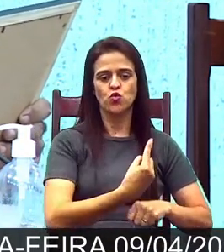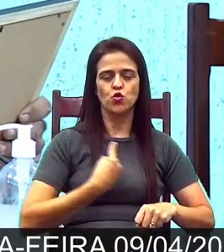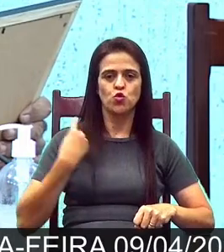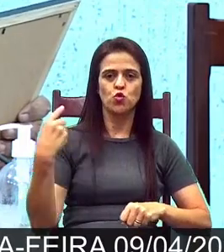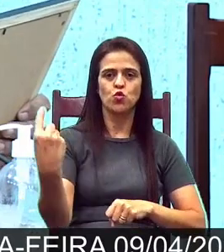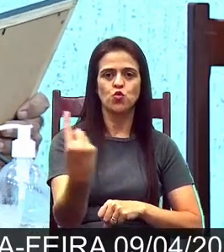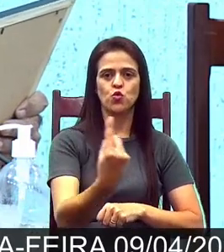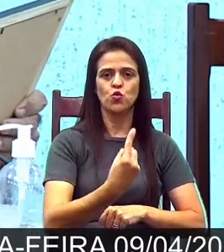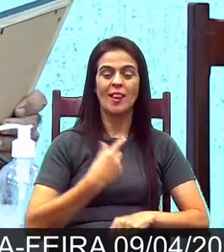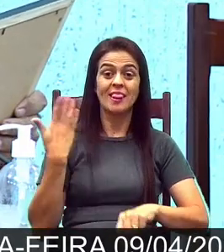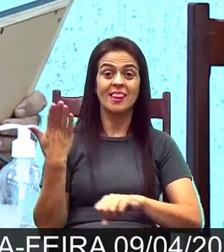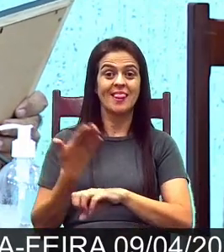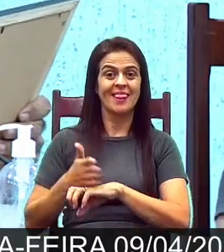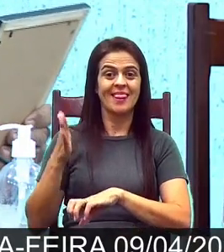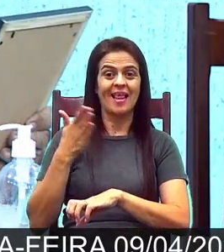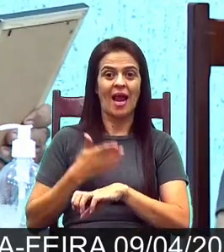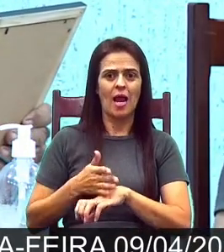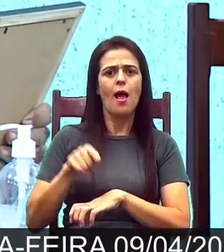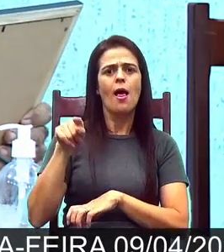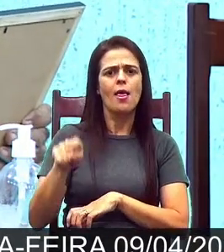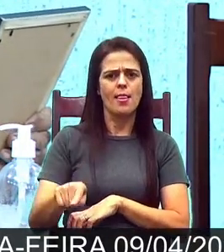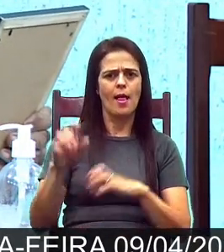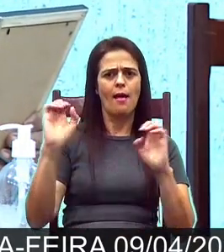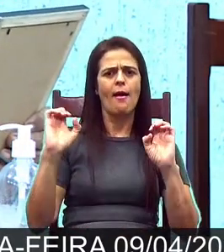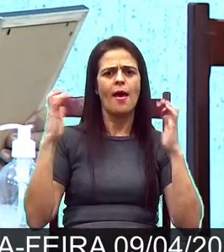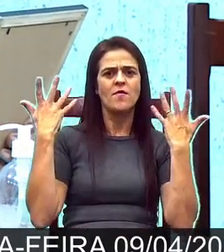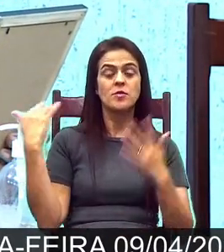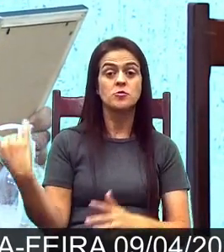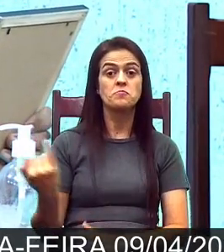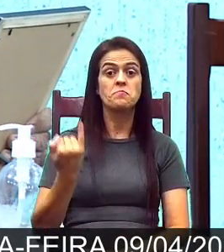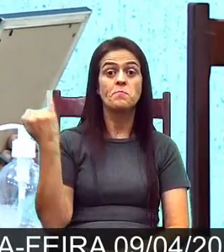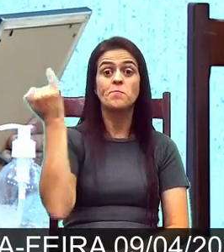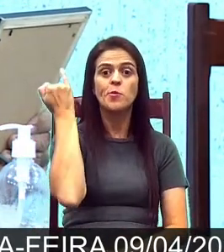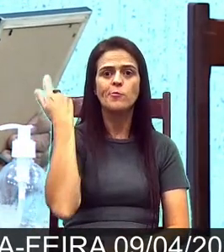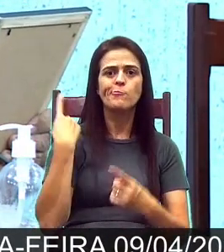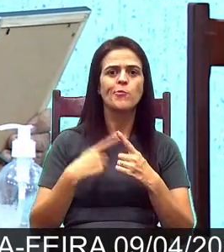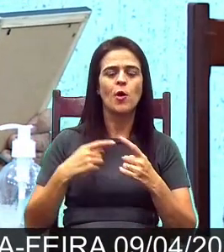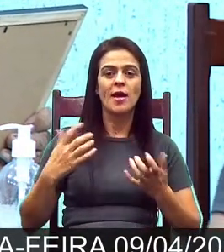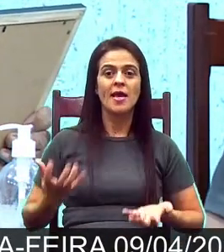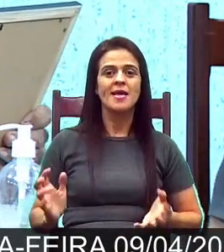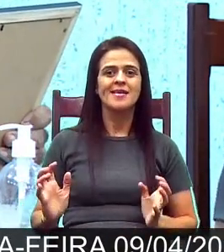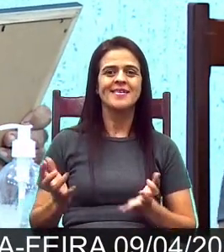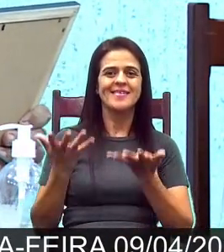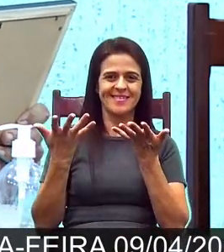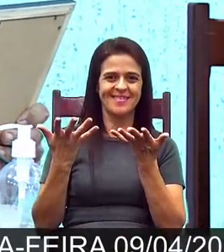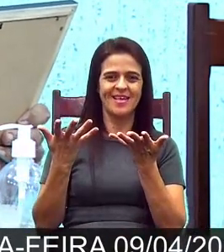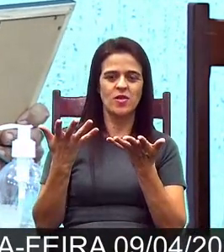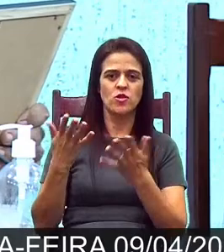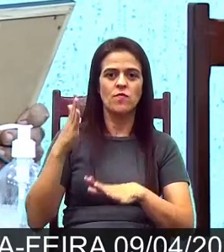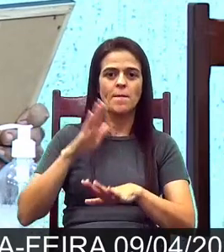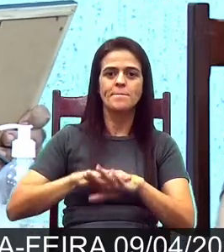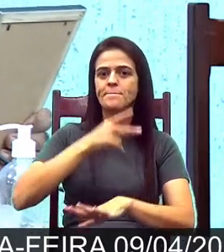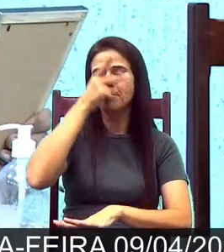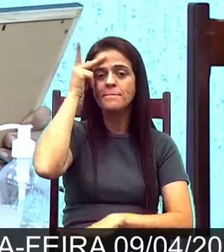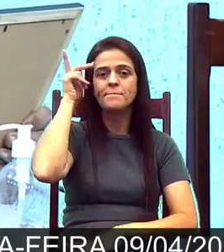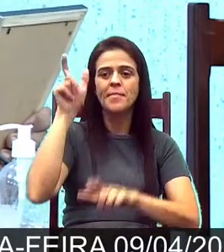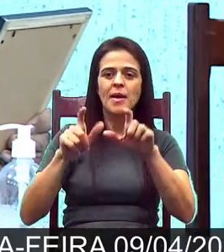Este evento tem grande importância por incentivar o ciclismo na nossa